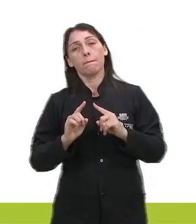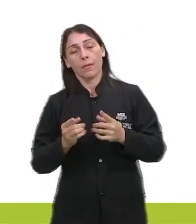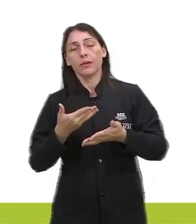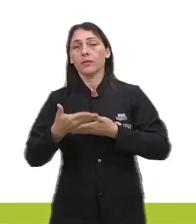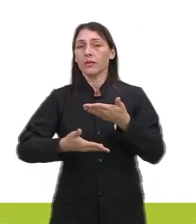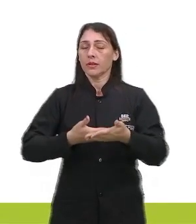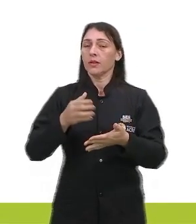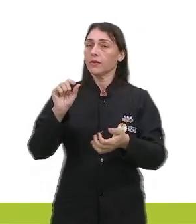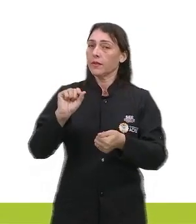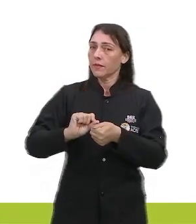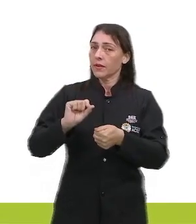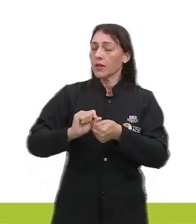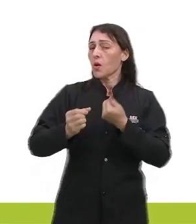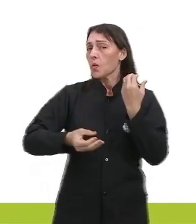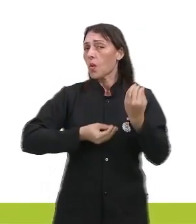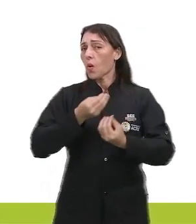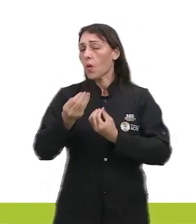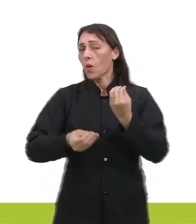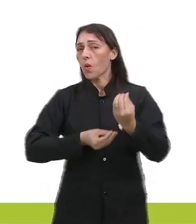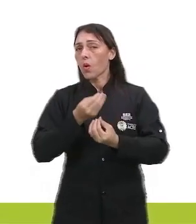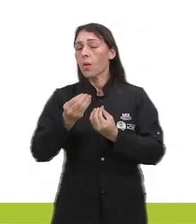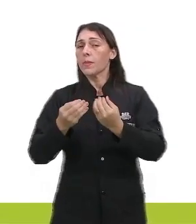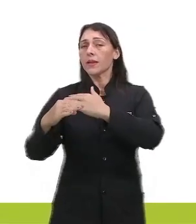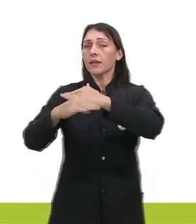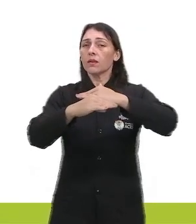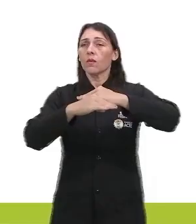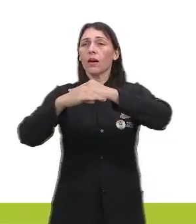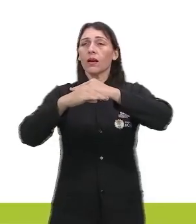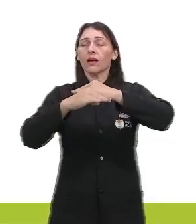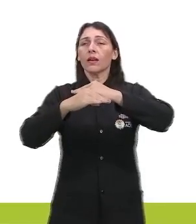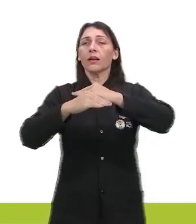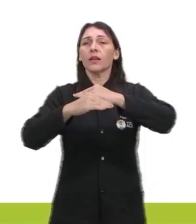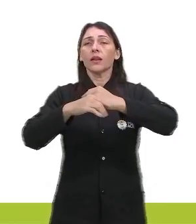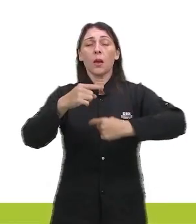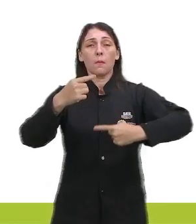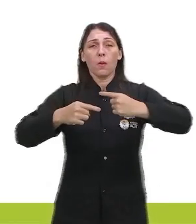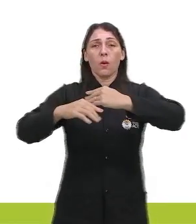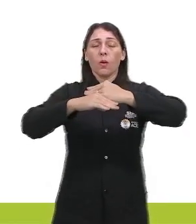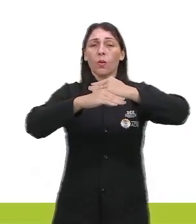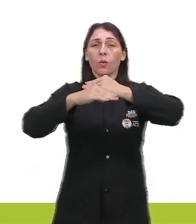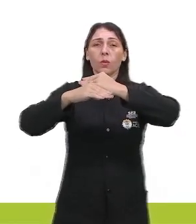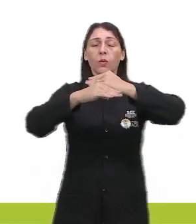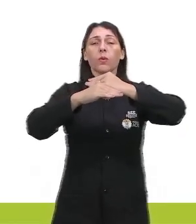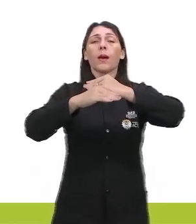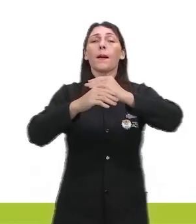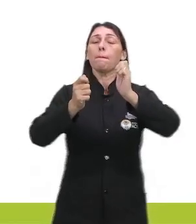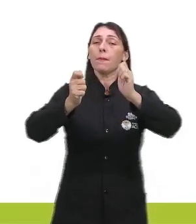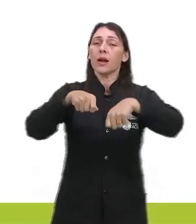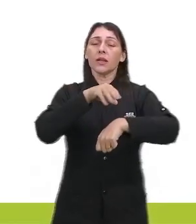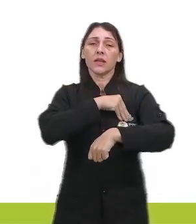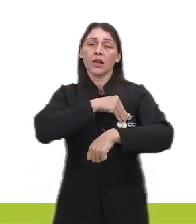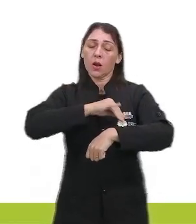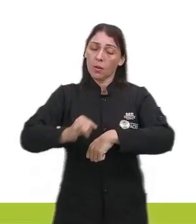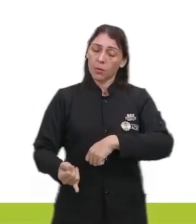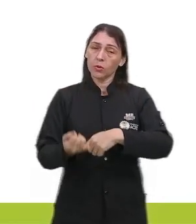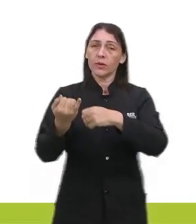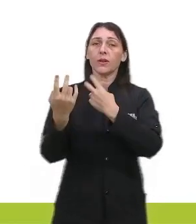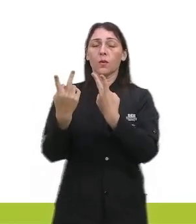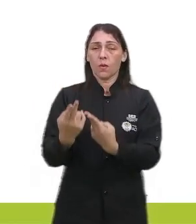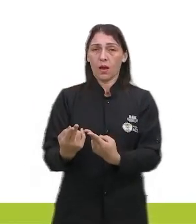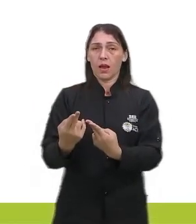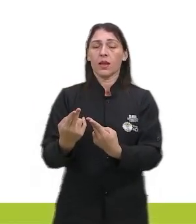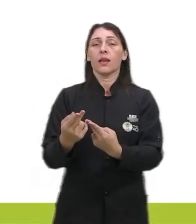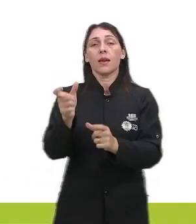correlação que a gente faz, tá? E como é que faz essa promoção da igualdade? Políticas equitativas para garantir salários e oportunidades iguais